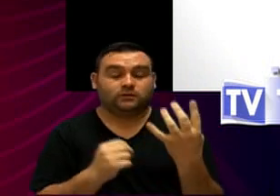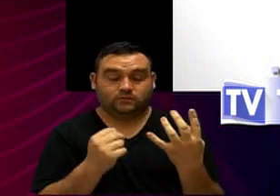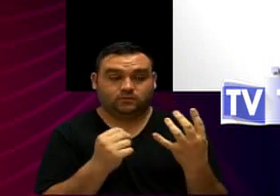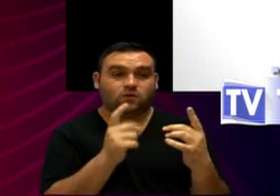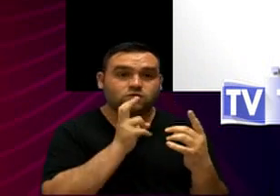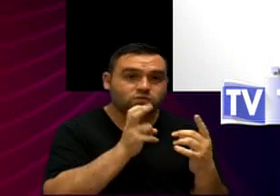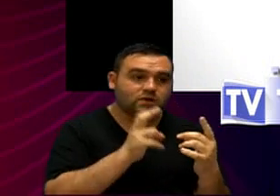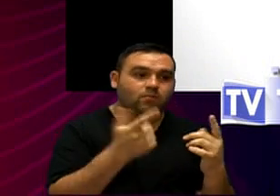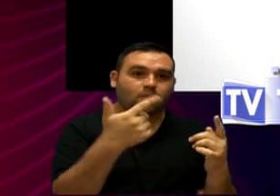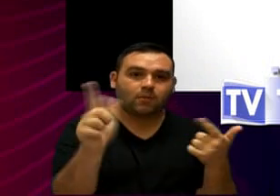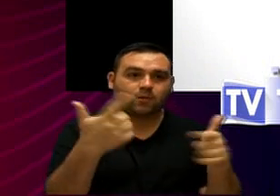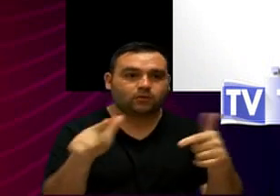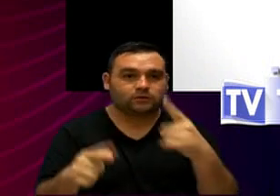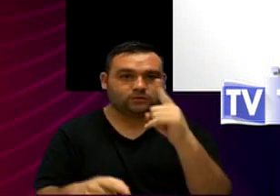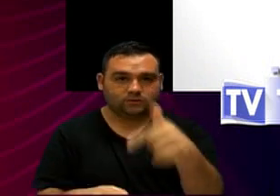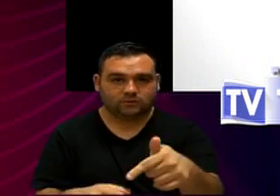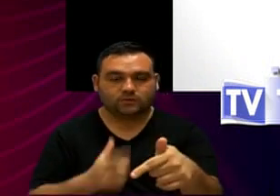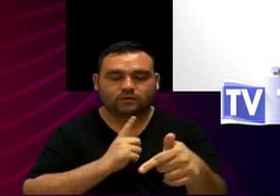17 municípios.